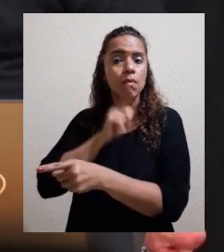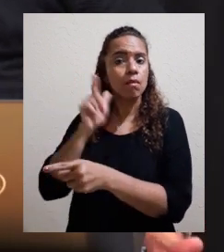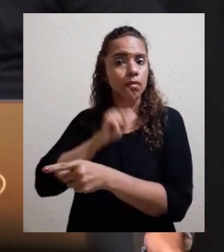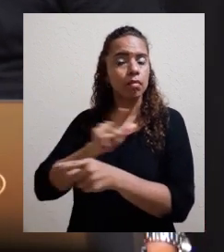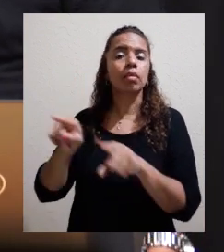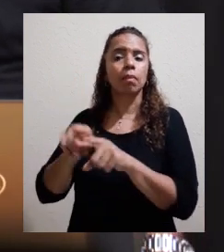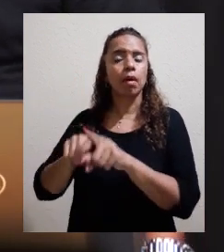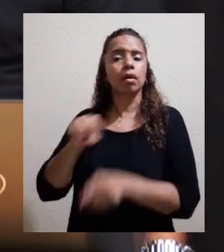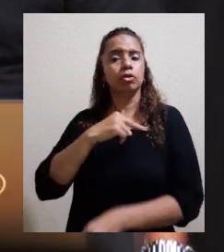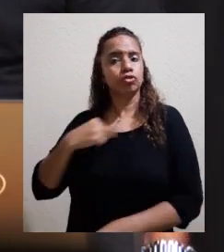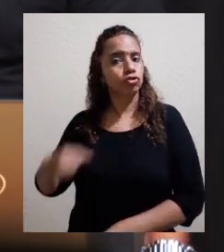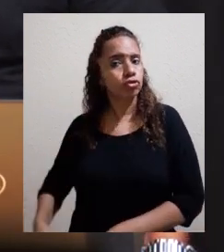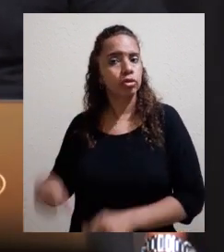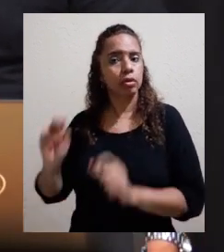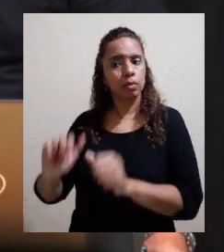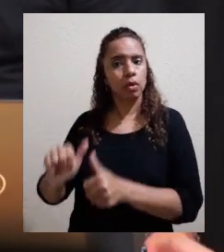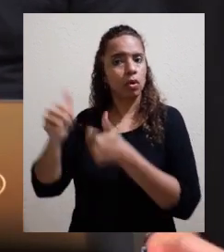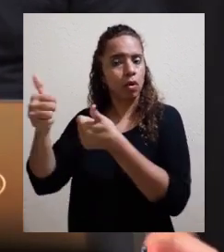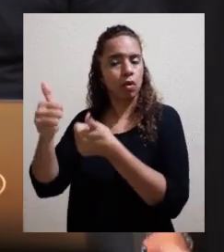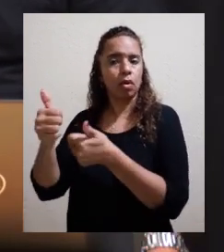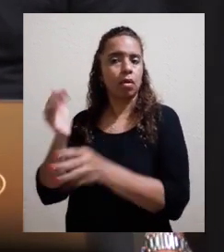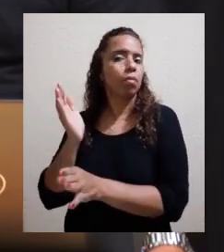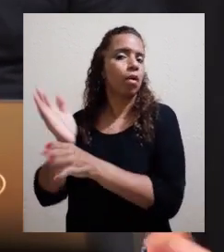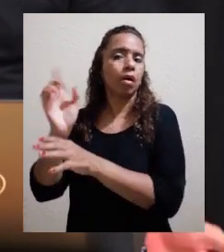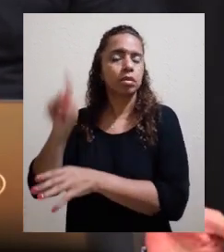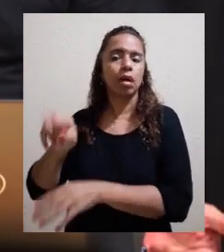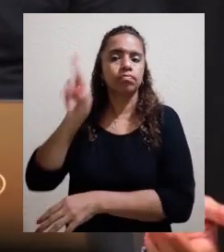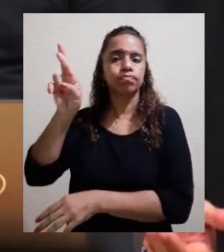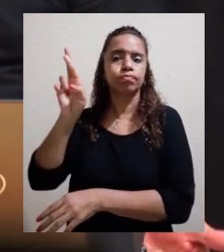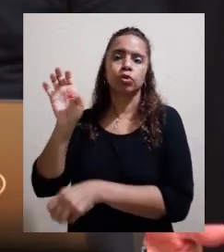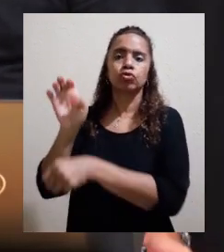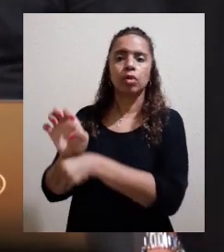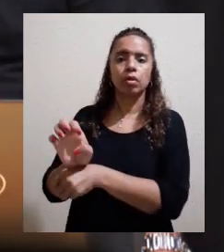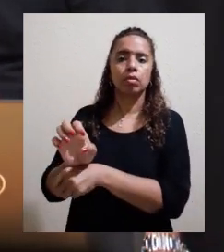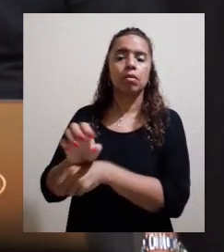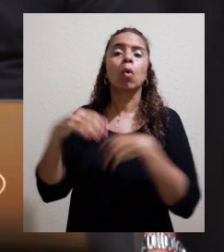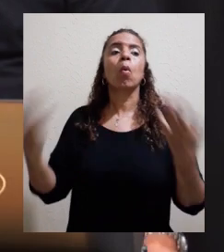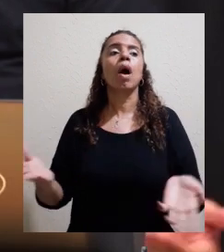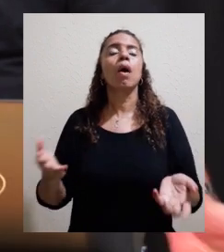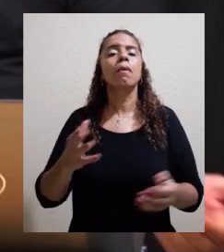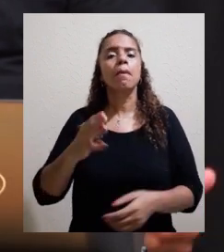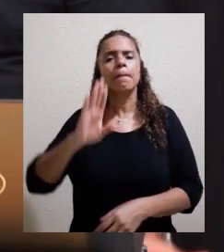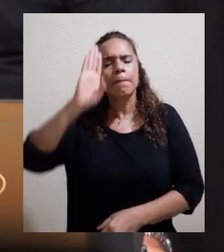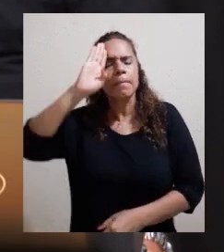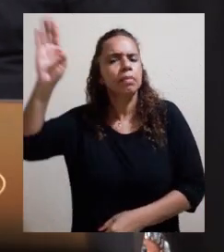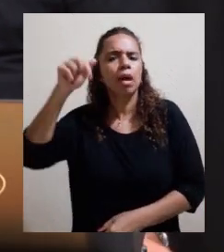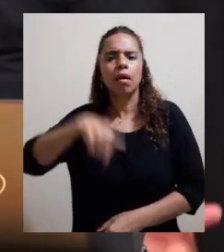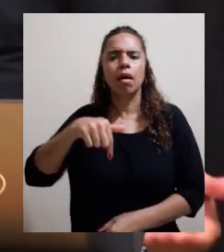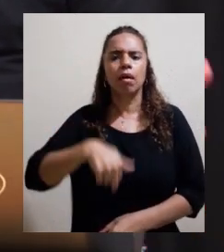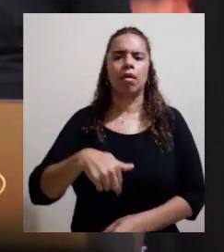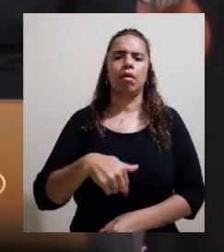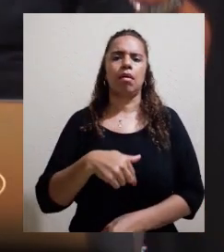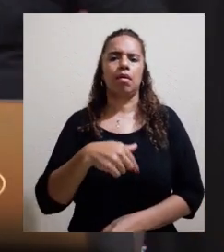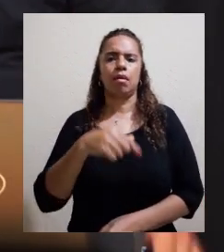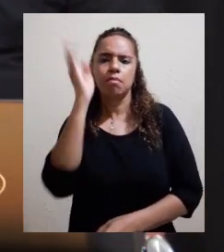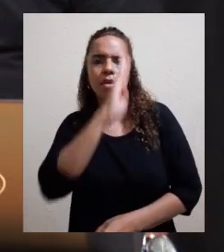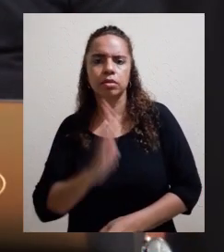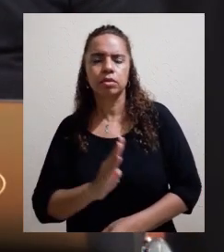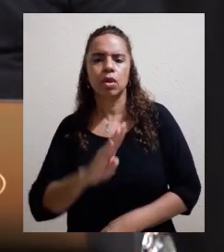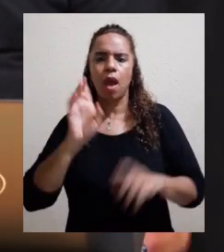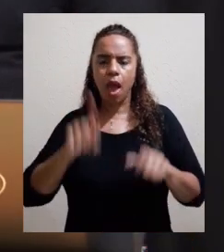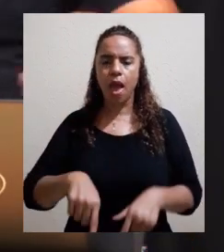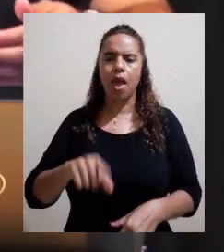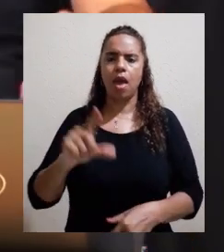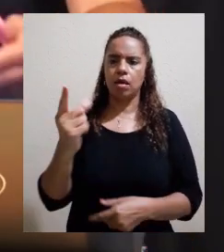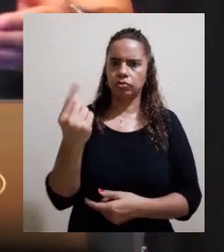centralização também foi elogiada. Isso tem muito a ver com qual a nossa prioridade máxima, lucro ou vida. O que o professor pode comentar